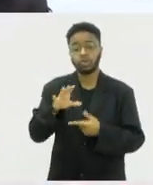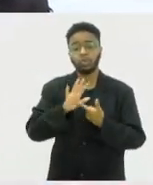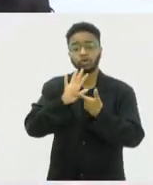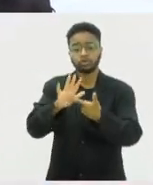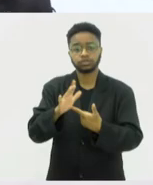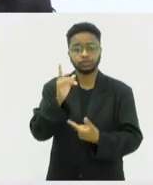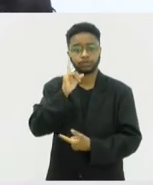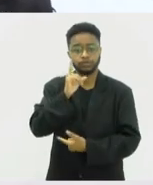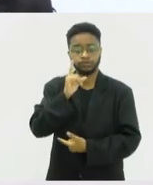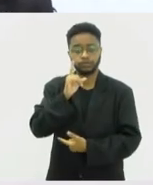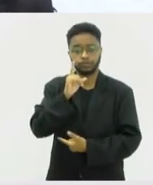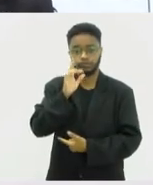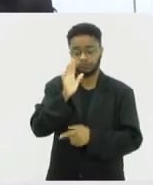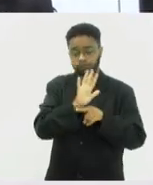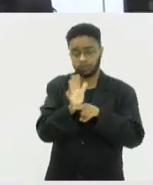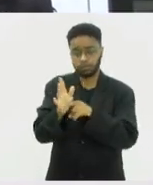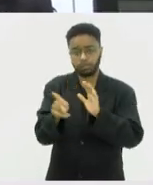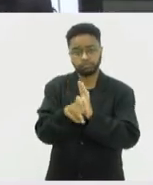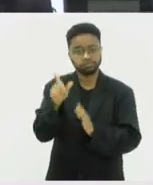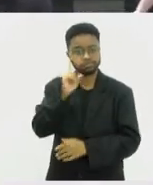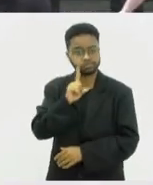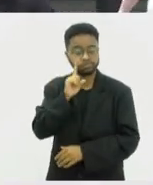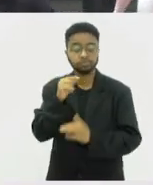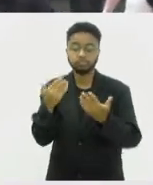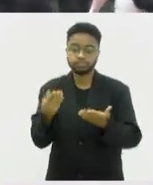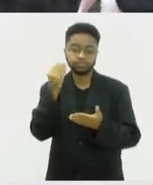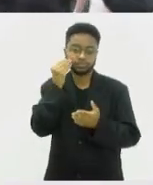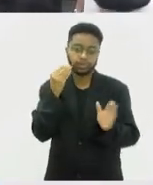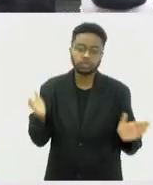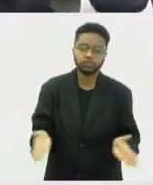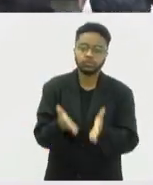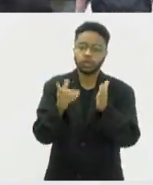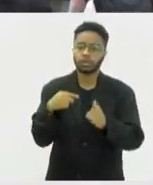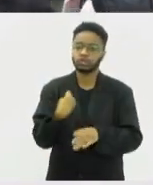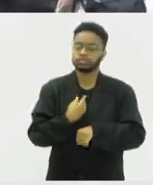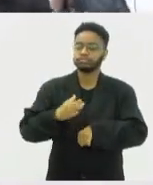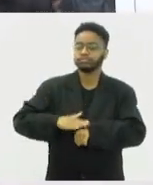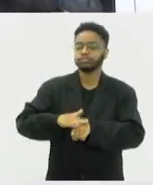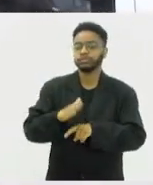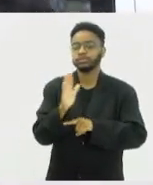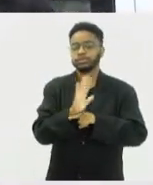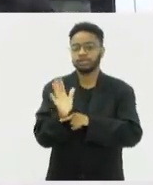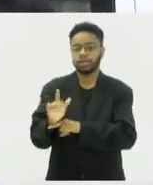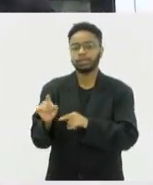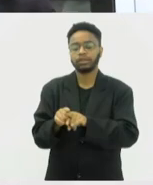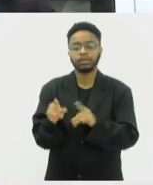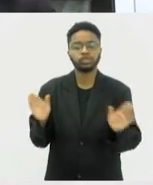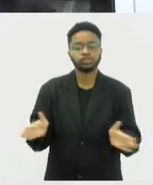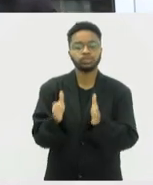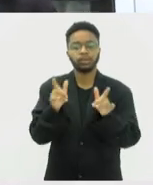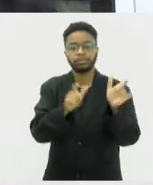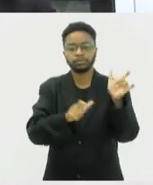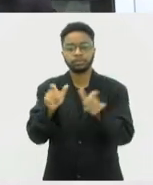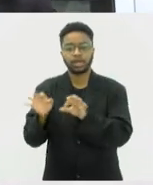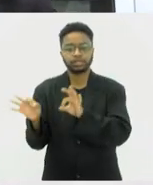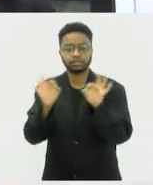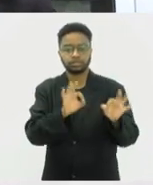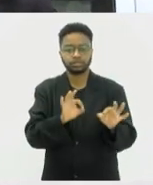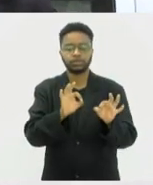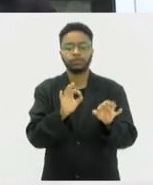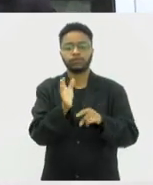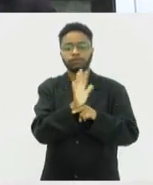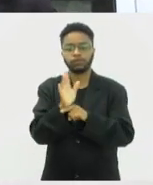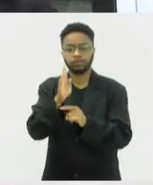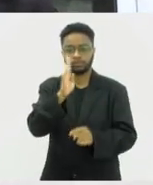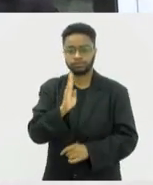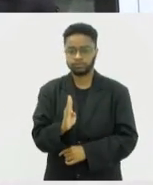ideia é plantar essa sementinha aí para poder divulgar o nosso cinema e estimular a galera também a ver cinema brasileiro, né? E